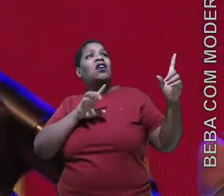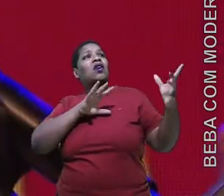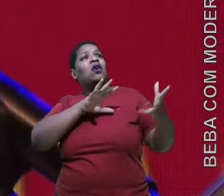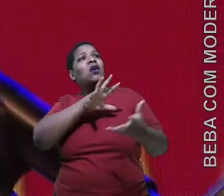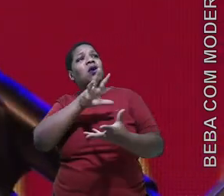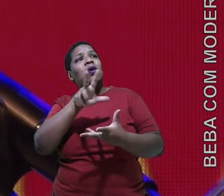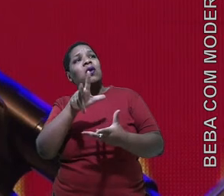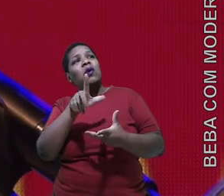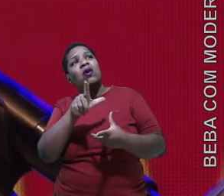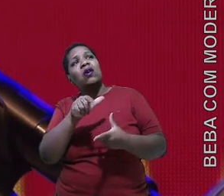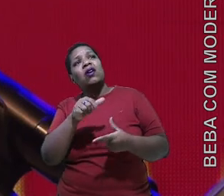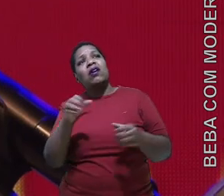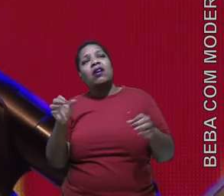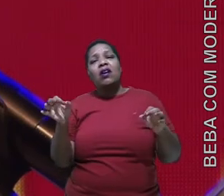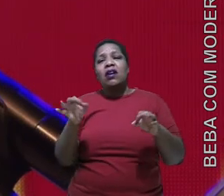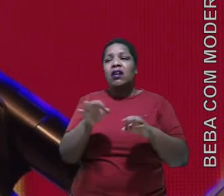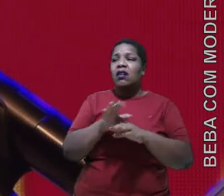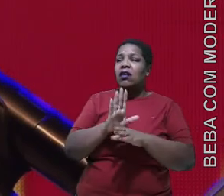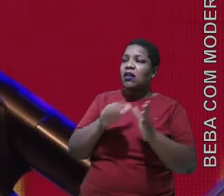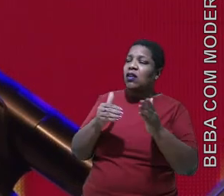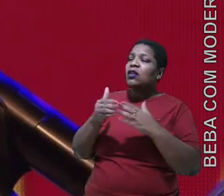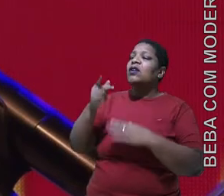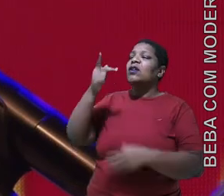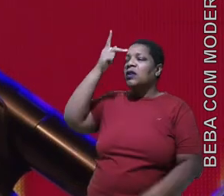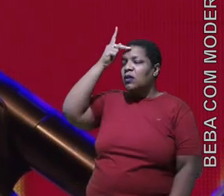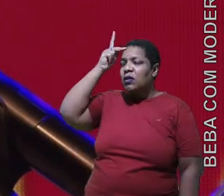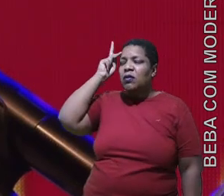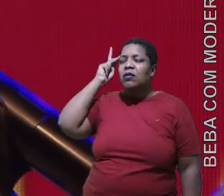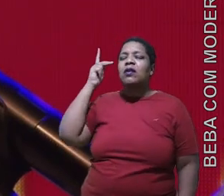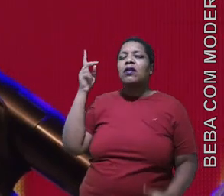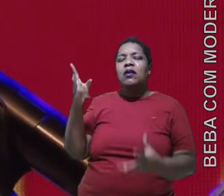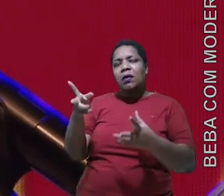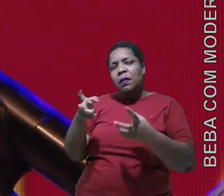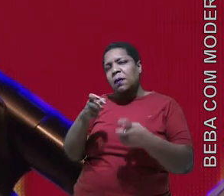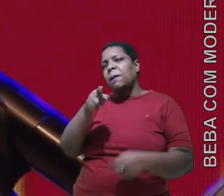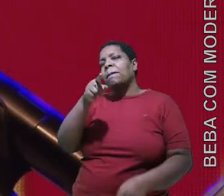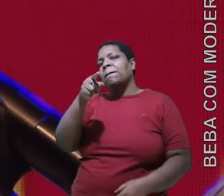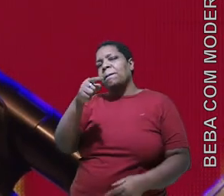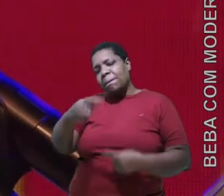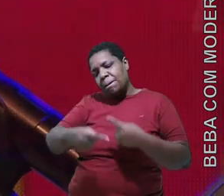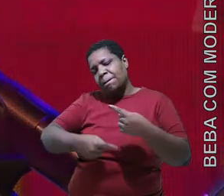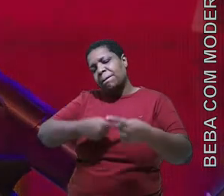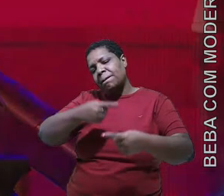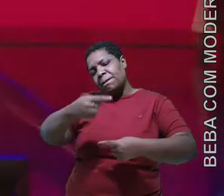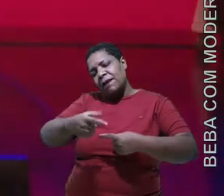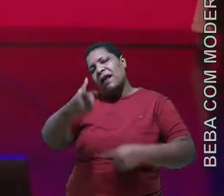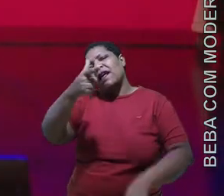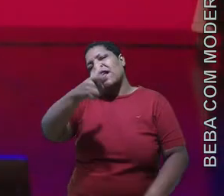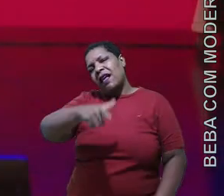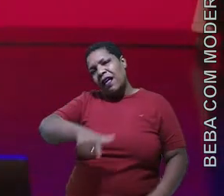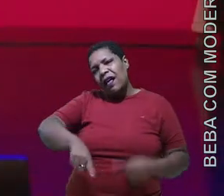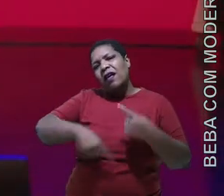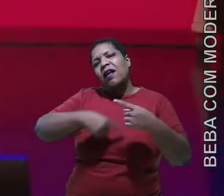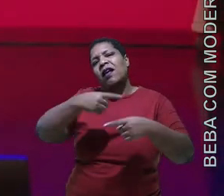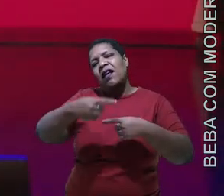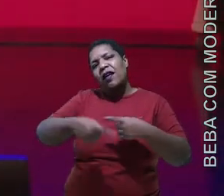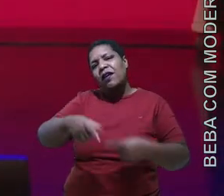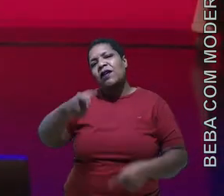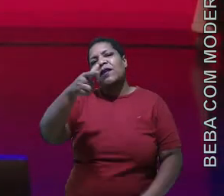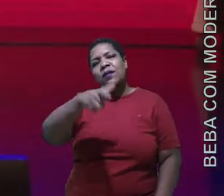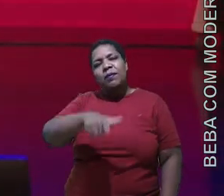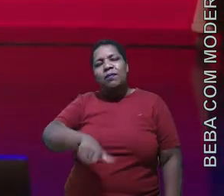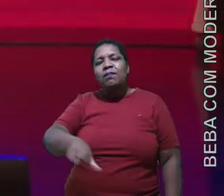todo mundo e se repete é de